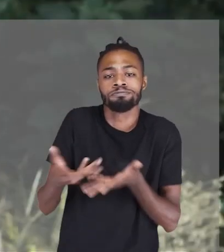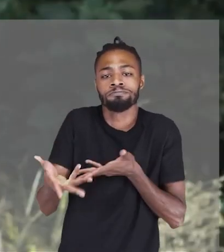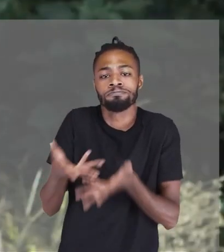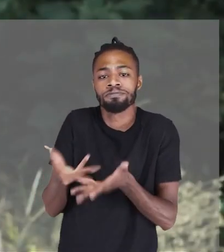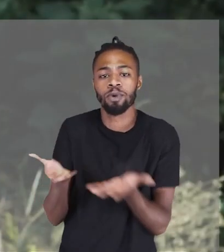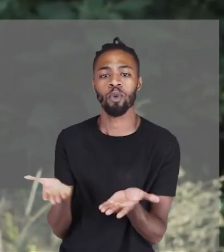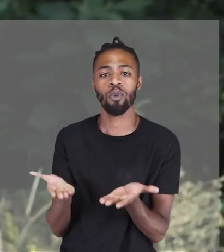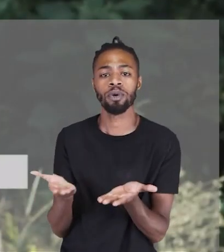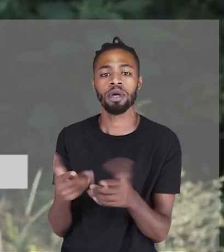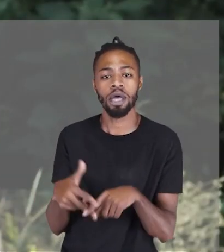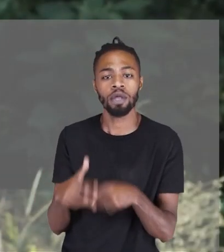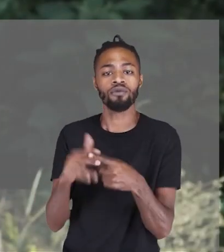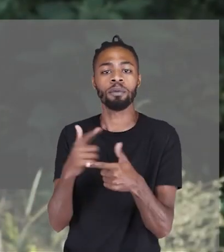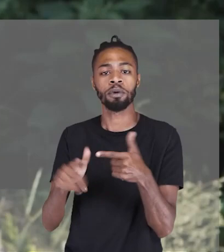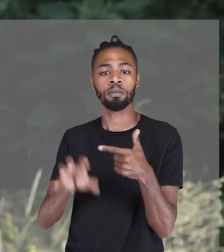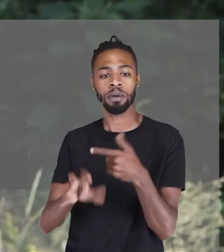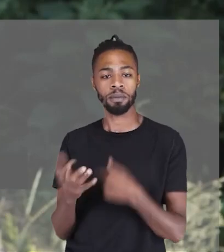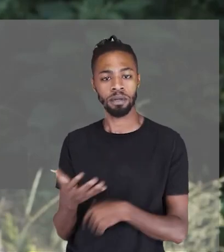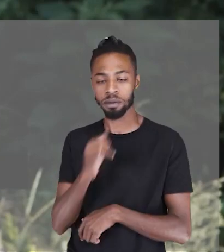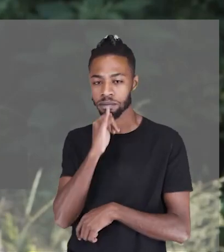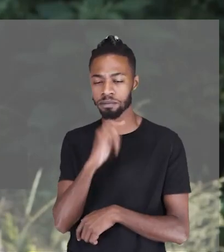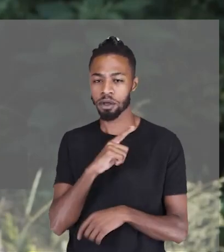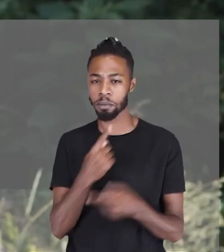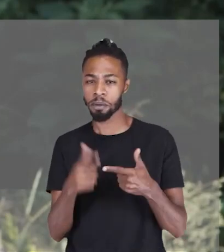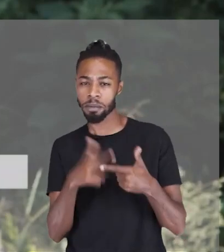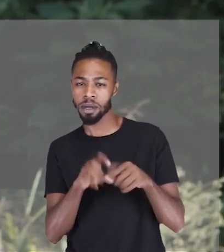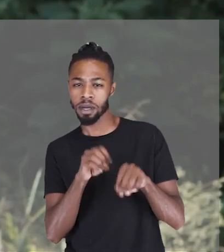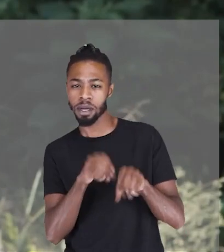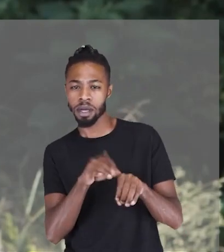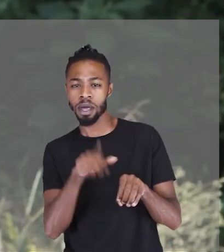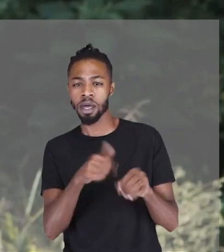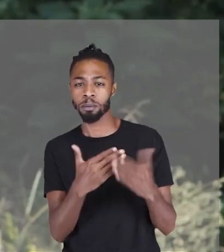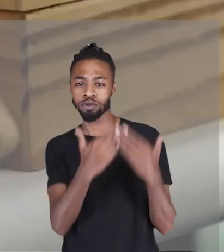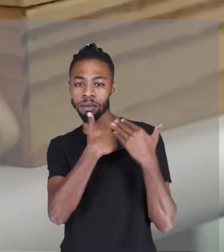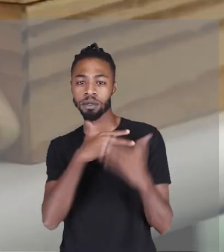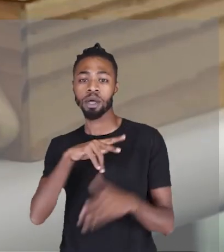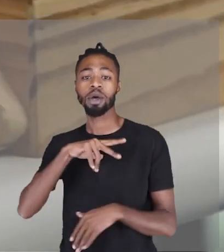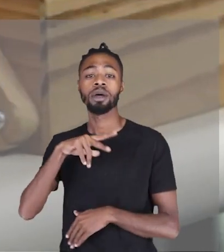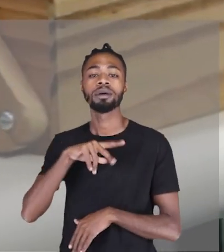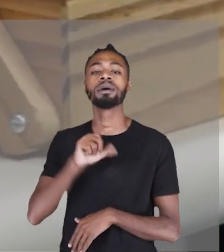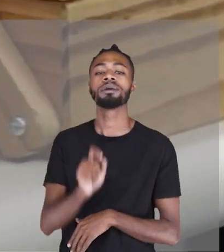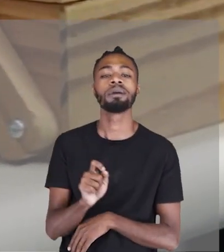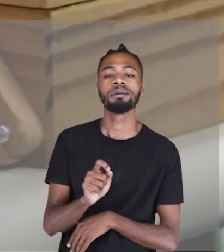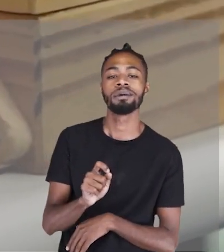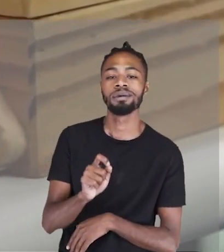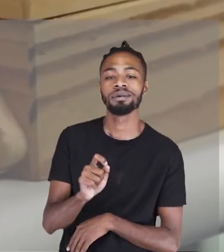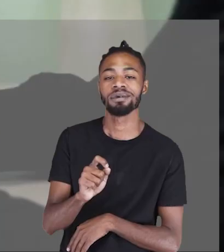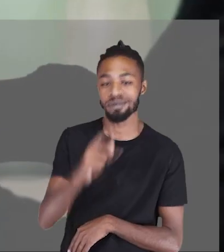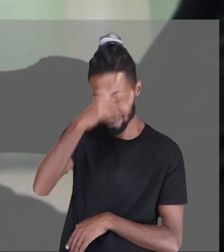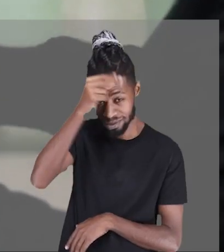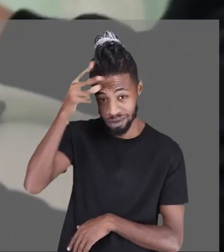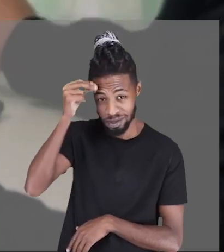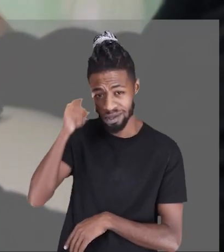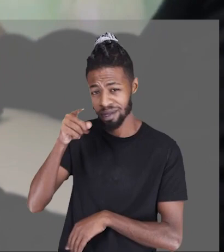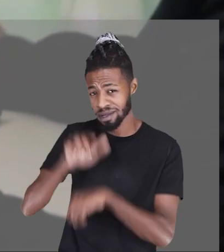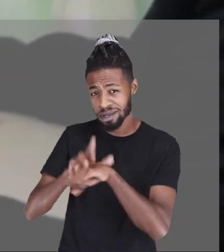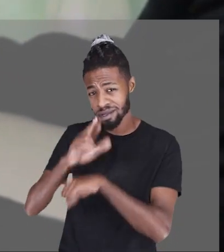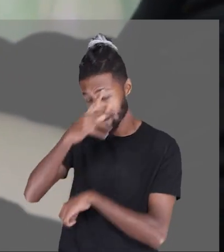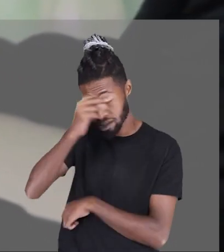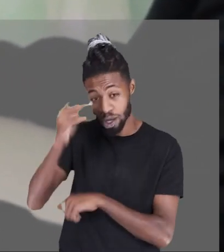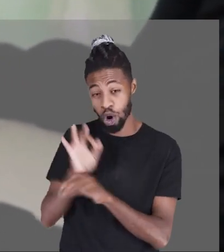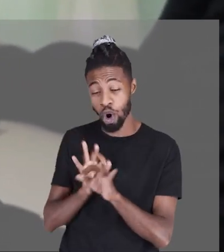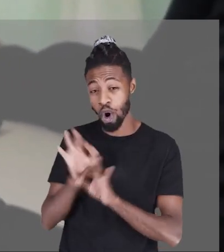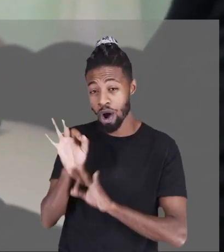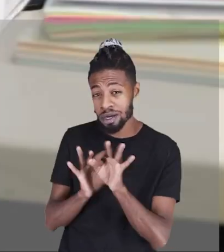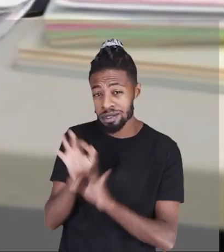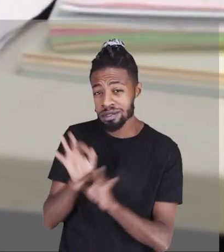A educação infantil e os anos iniciais são responsabilidade do município. Quase sempre é o município que prepara a